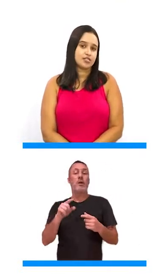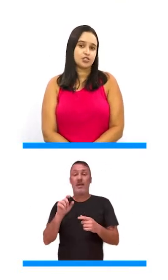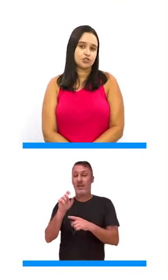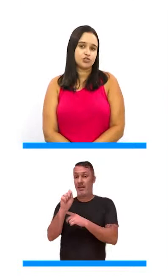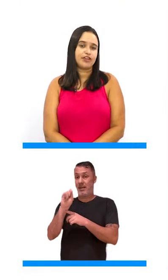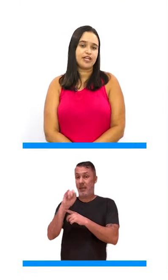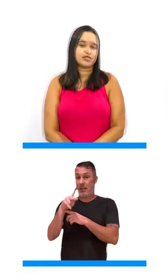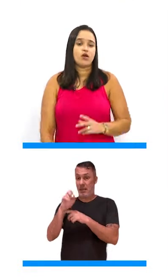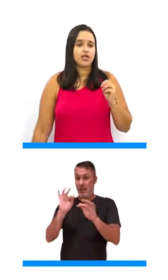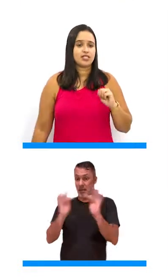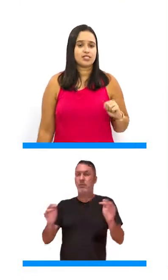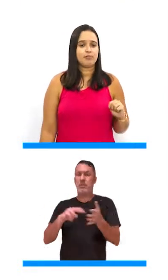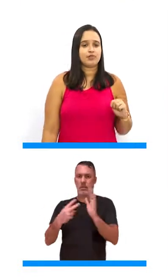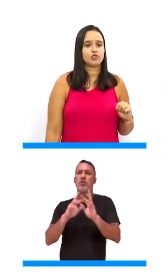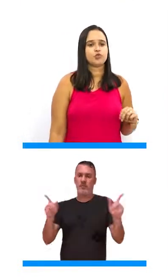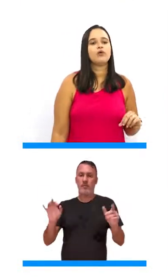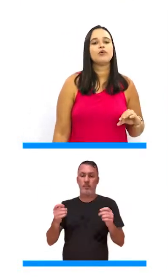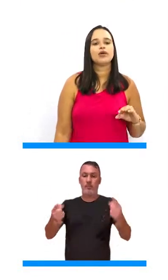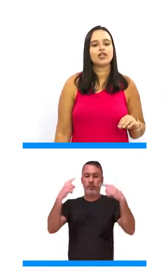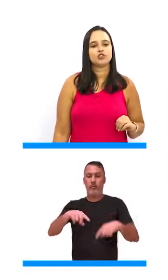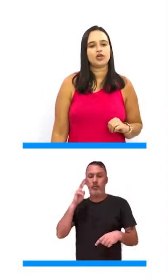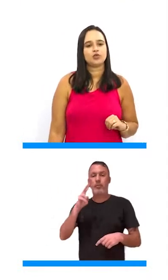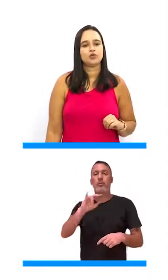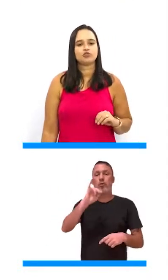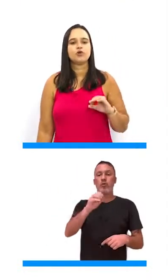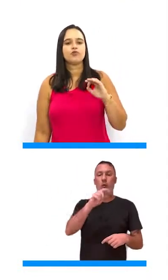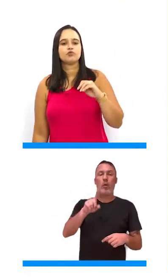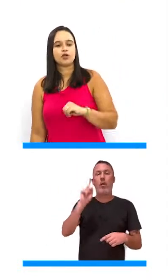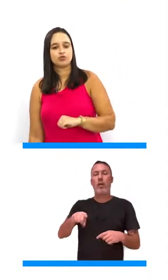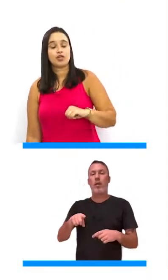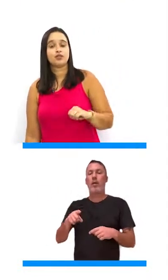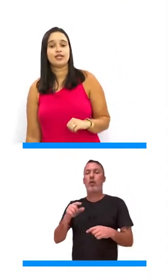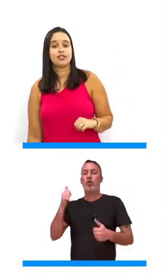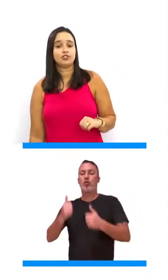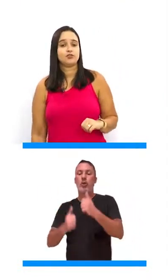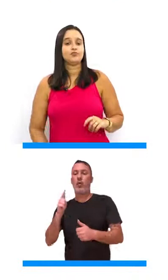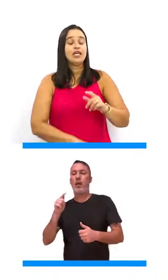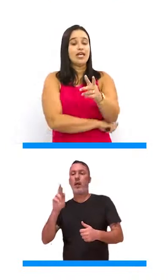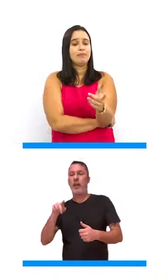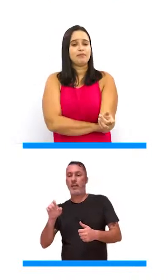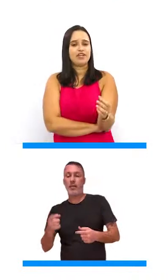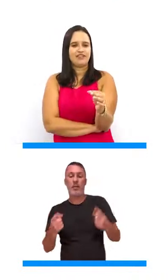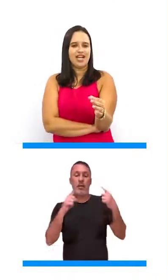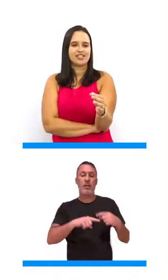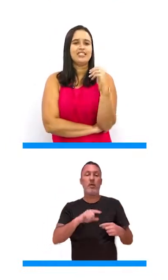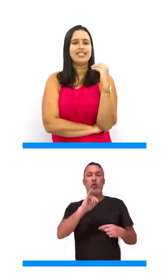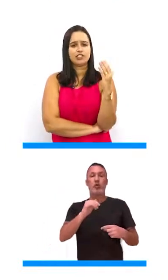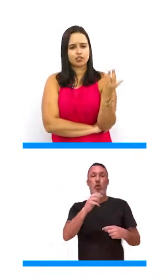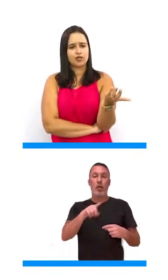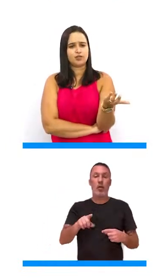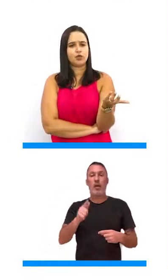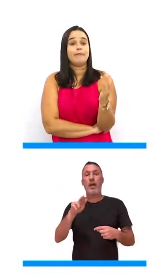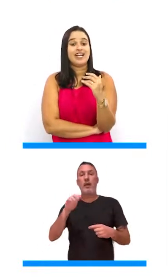trazer sentidos diferentes. Olha esse exemplo aqui. João é um grande jogador, João é um jogador grande. Na primeira frase,